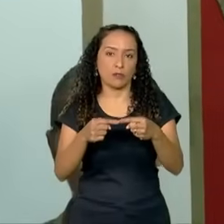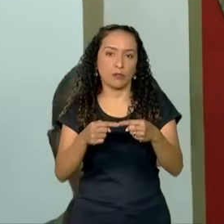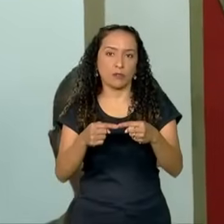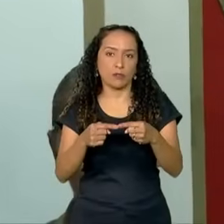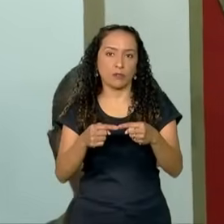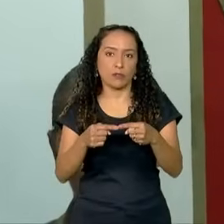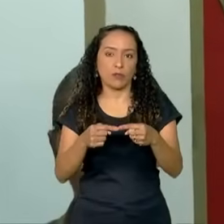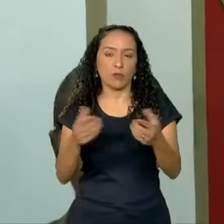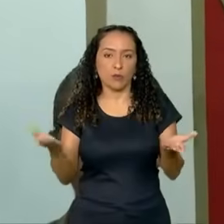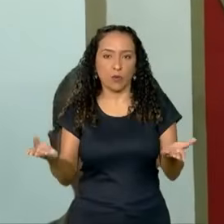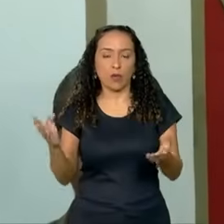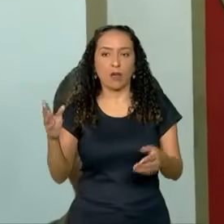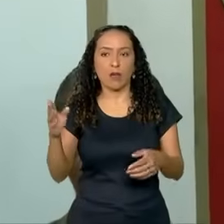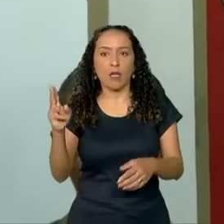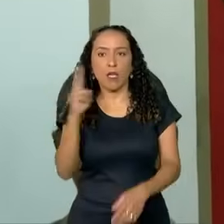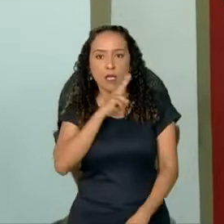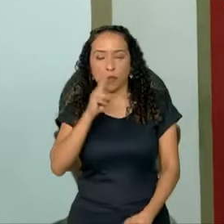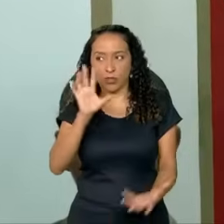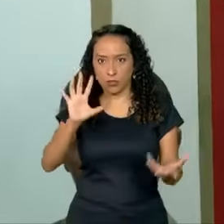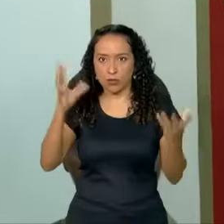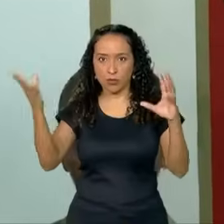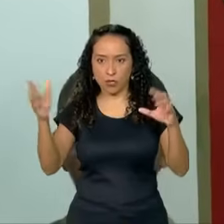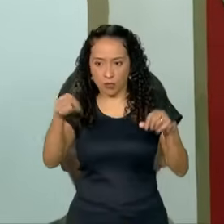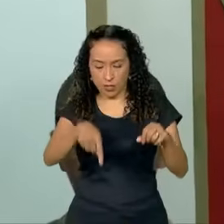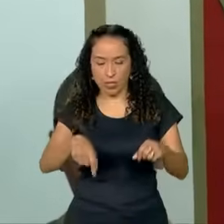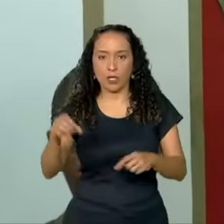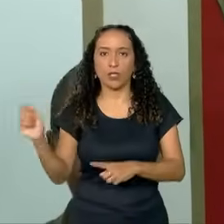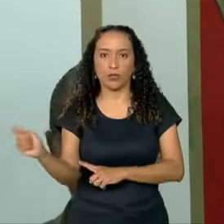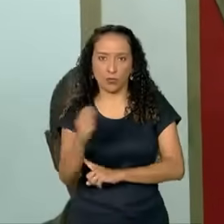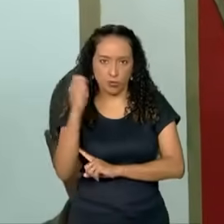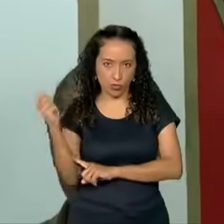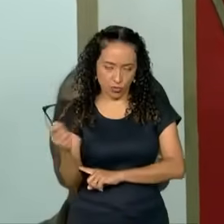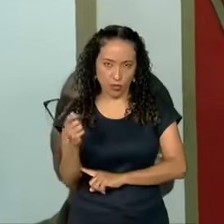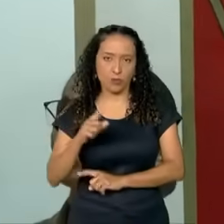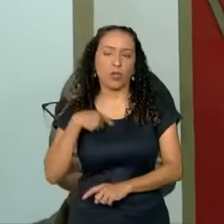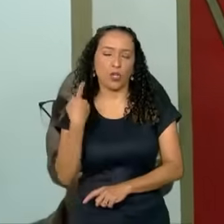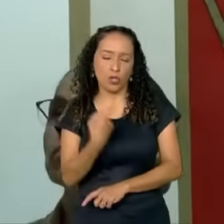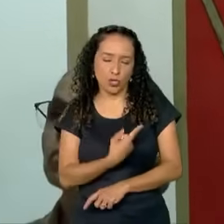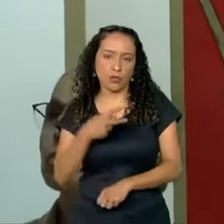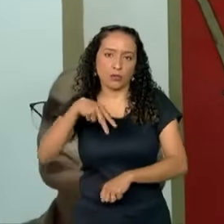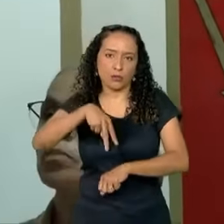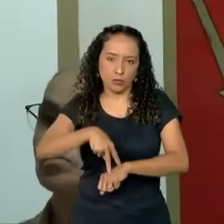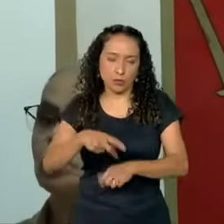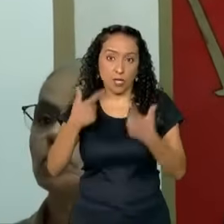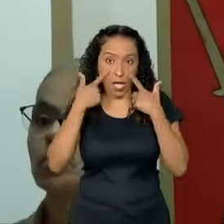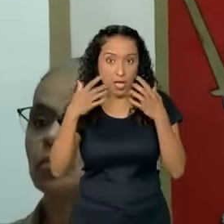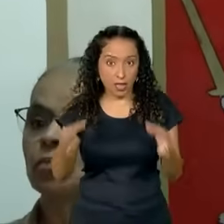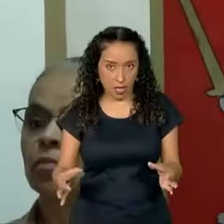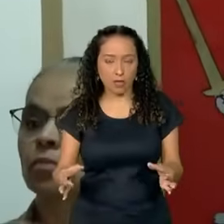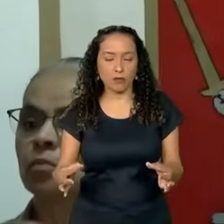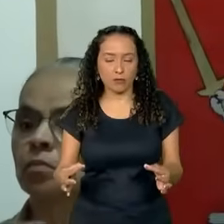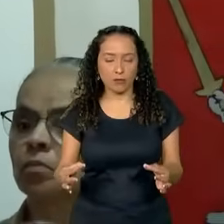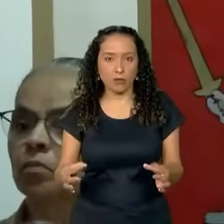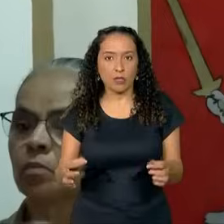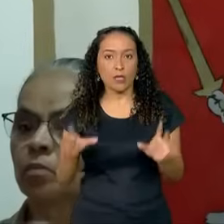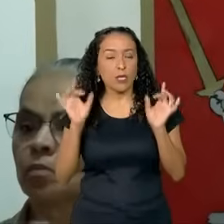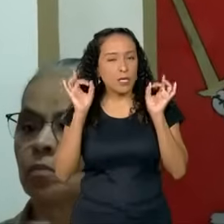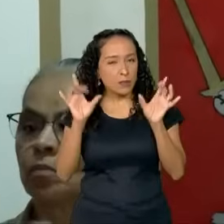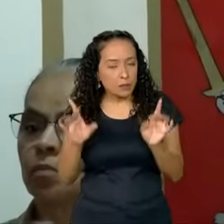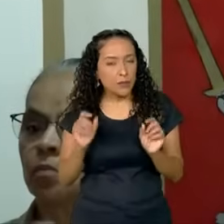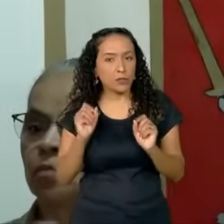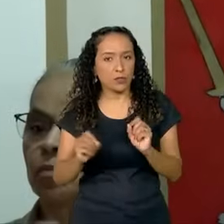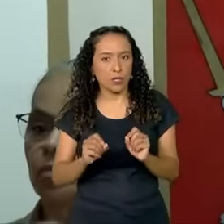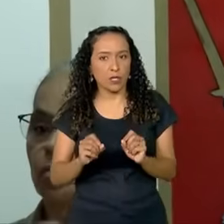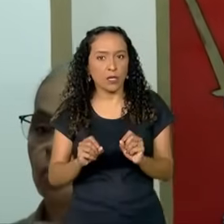compatíveis com essa emergência climática no Rio Grande do Sul. E nós estaremos atentos a isso,